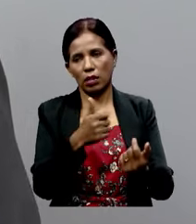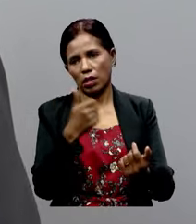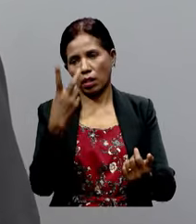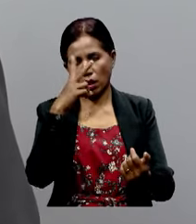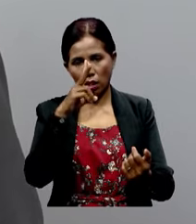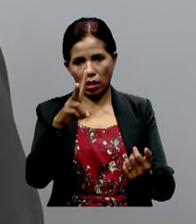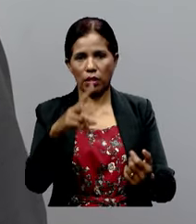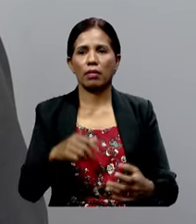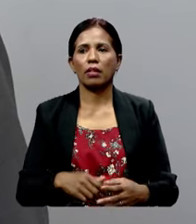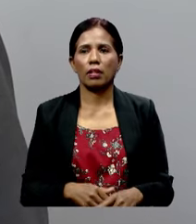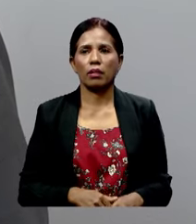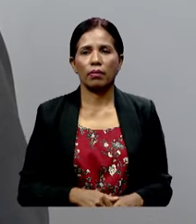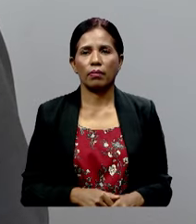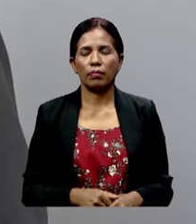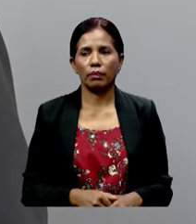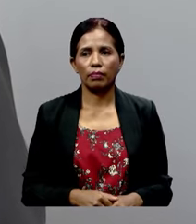hare ona katak